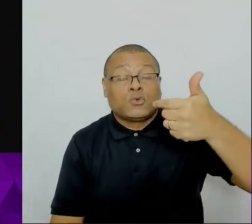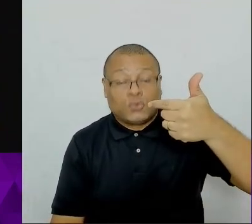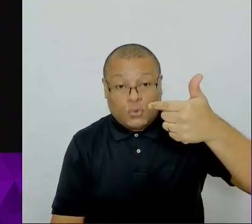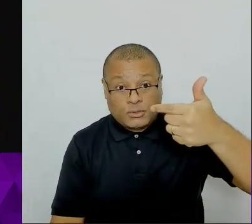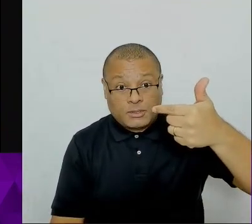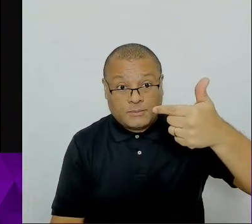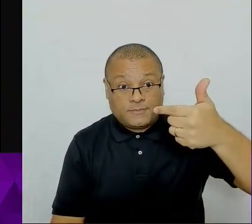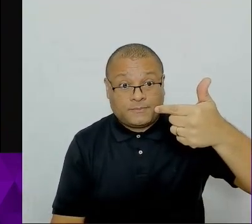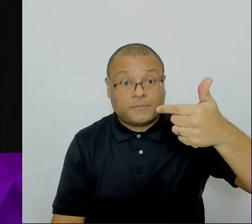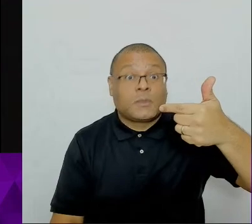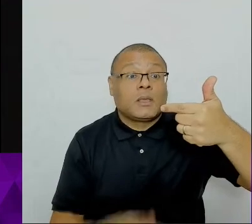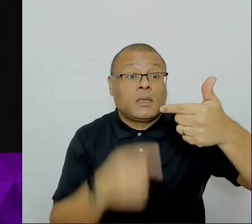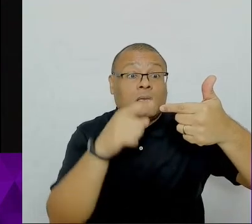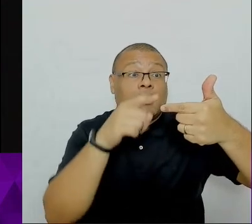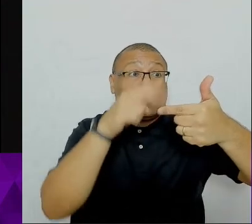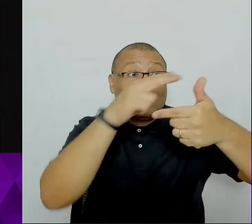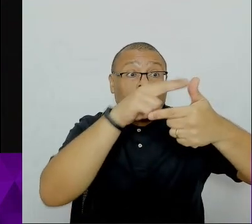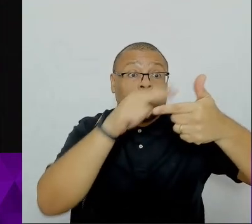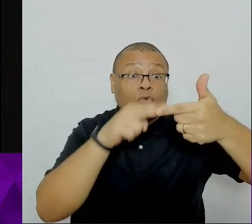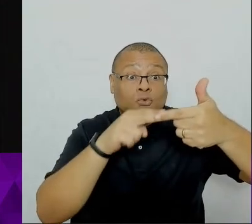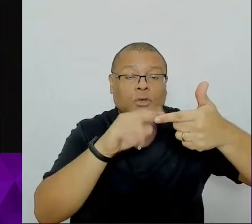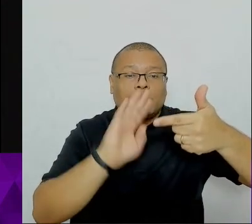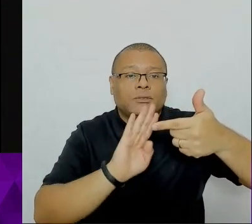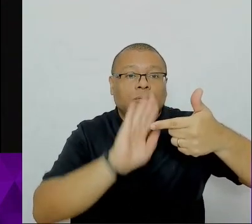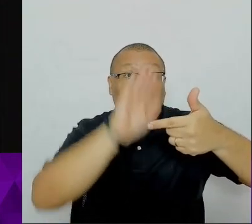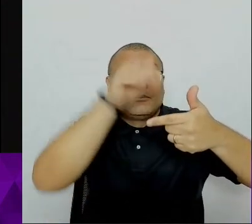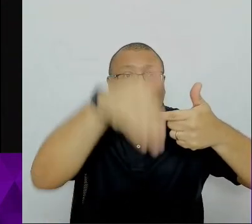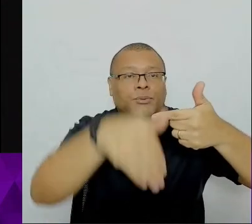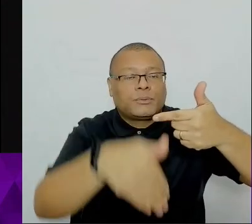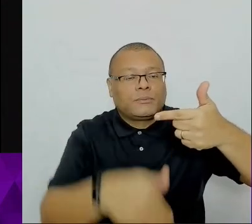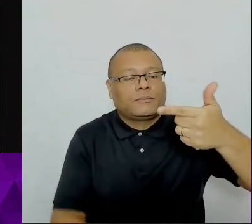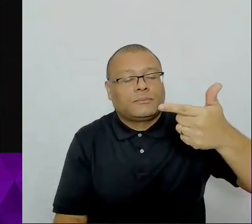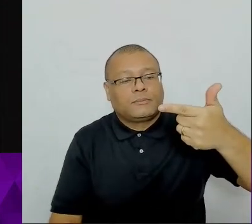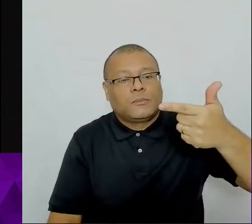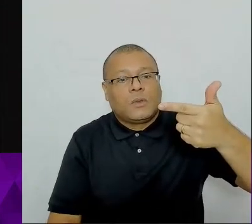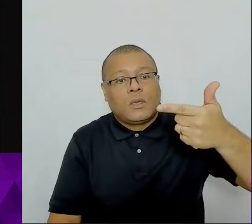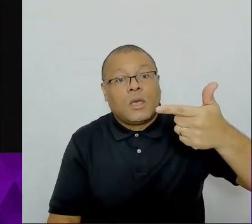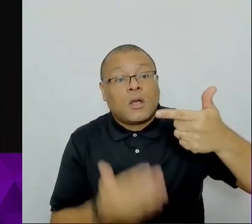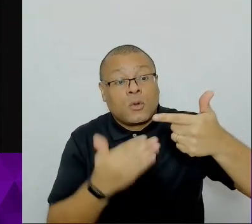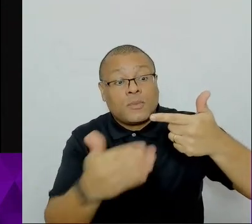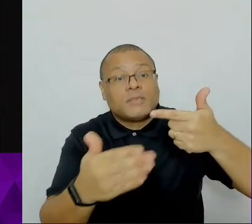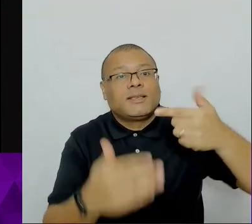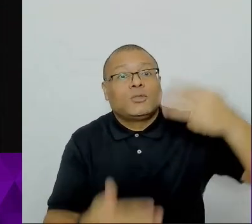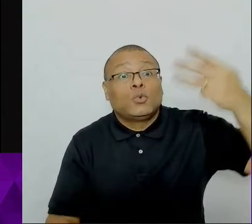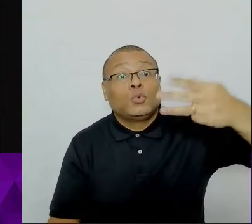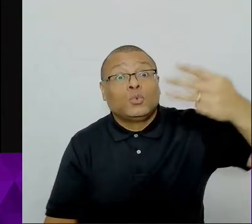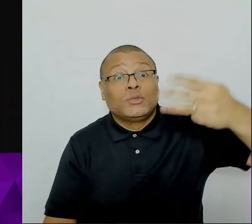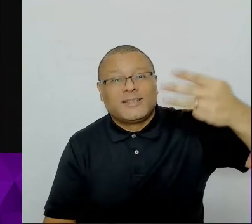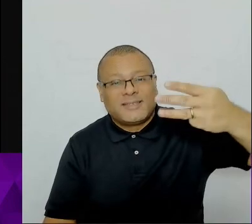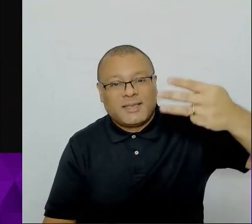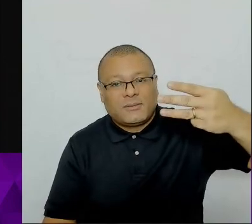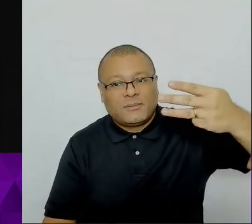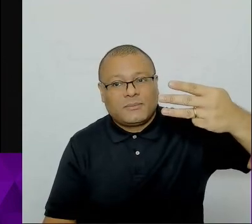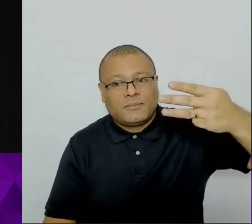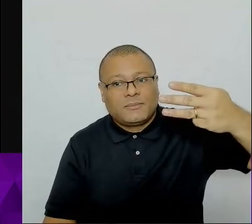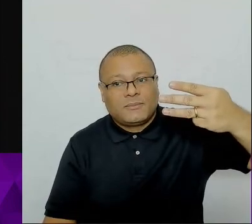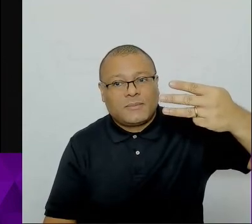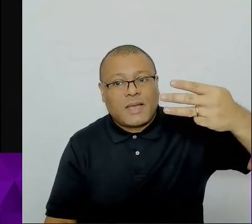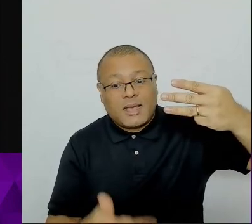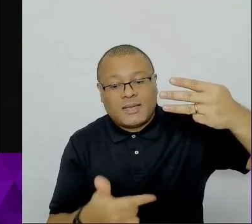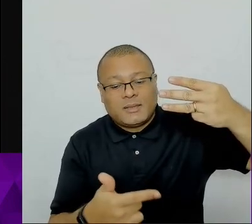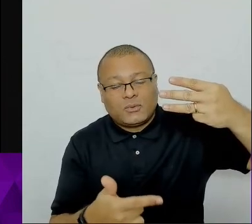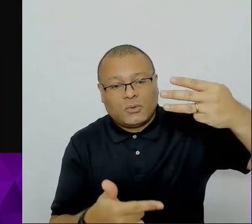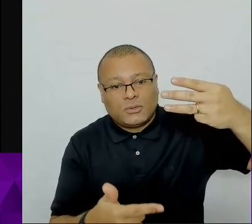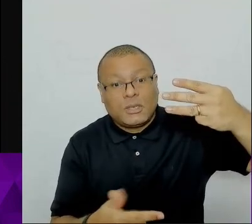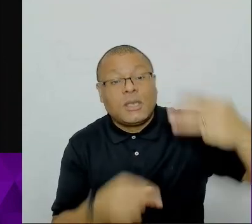e pularia os 2 primeiros. Então, eu estaria retornando apenas do 2 até o 12. E aí o cliente